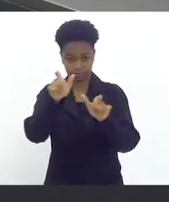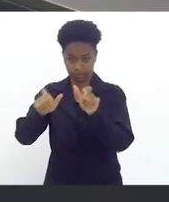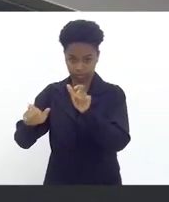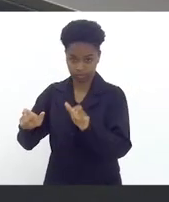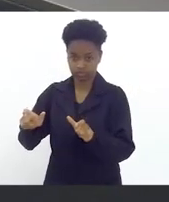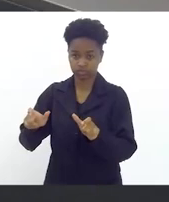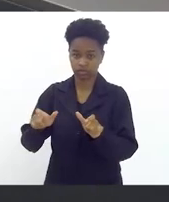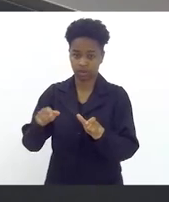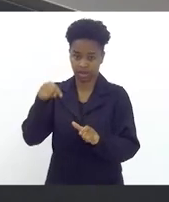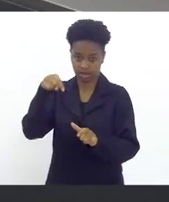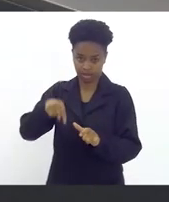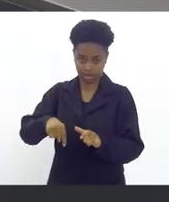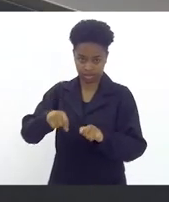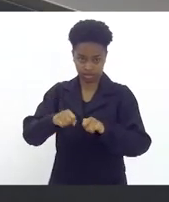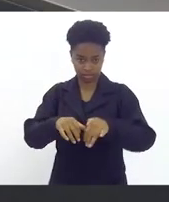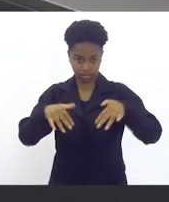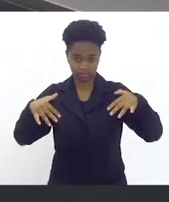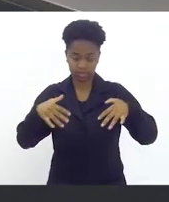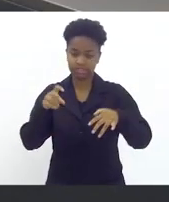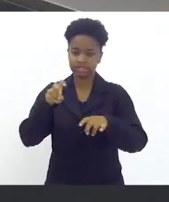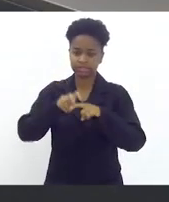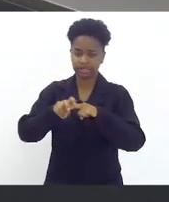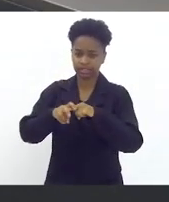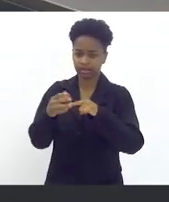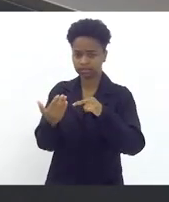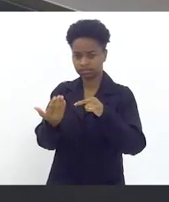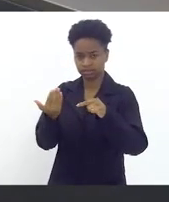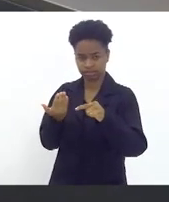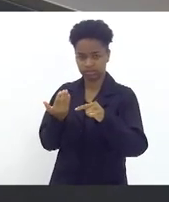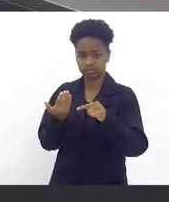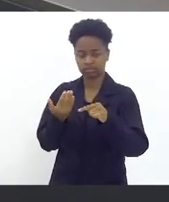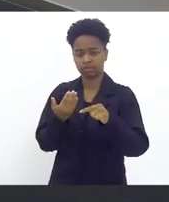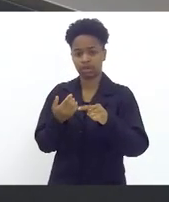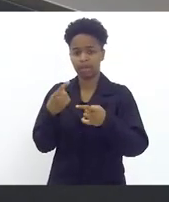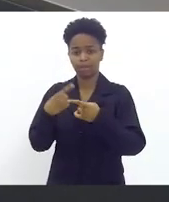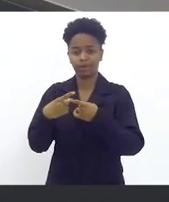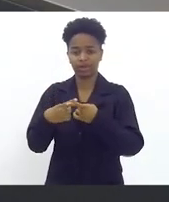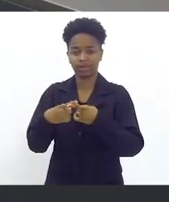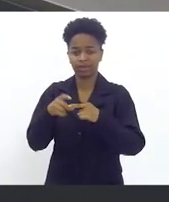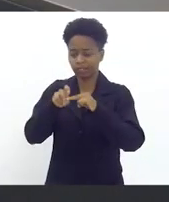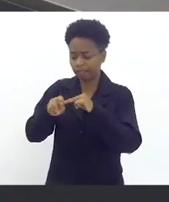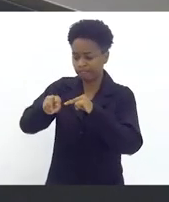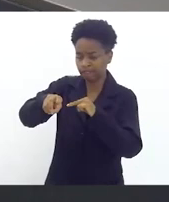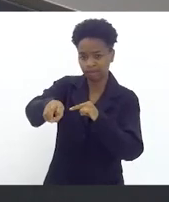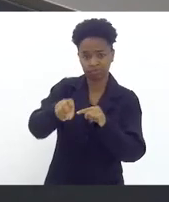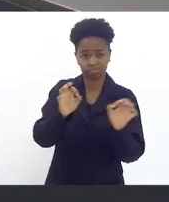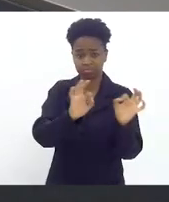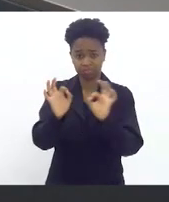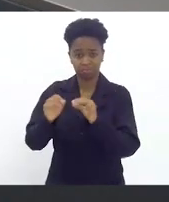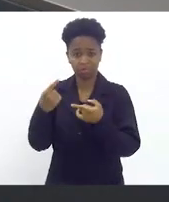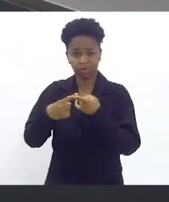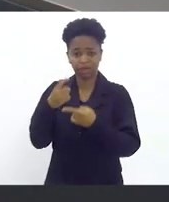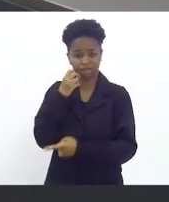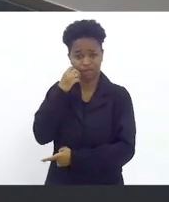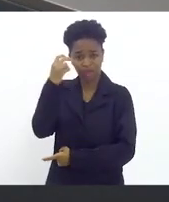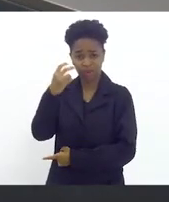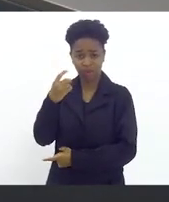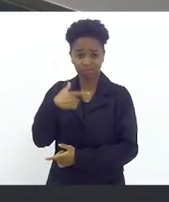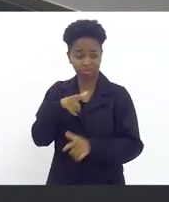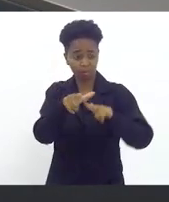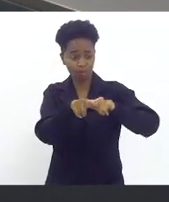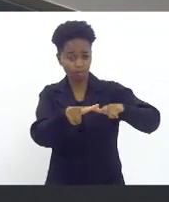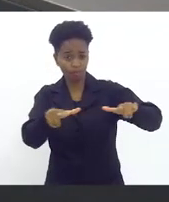no auditório sentar aqui mais aqui na frente é que o pessoal não senta mais na frente por timidez e fica